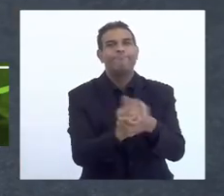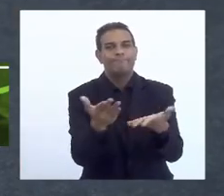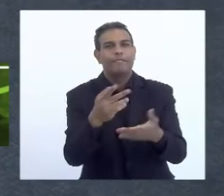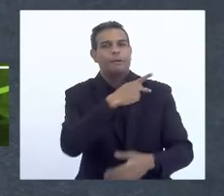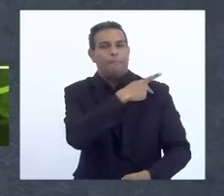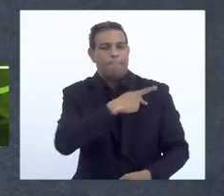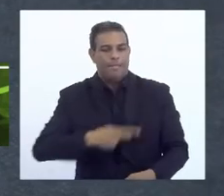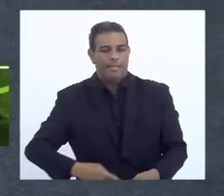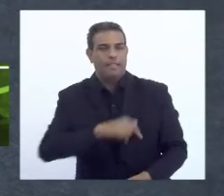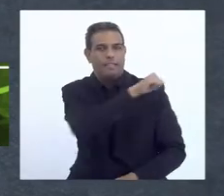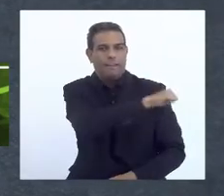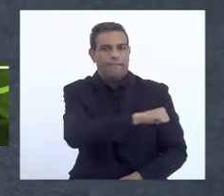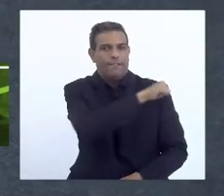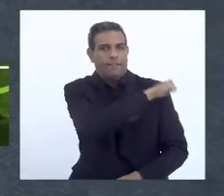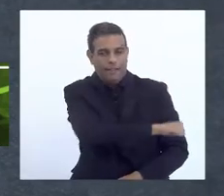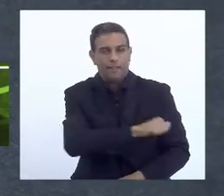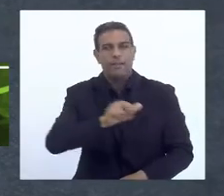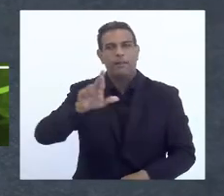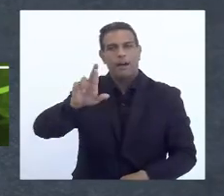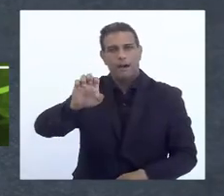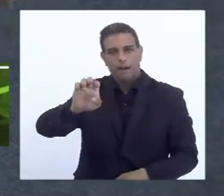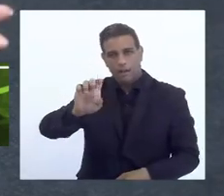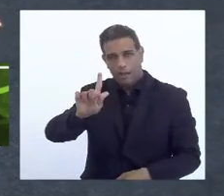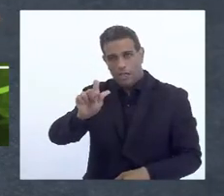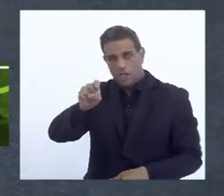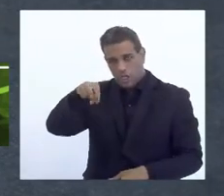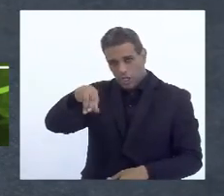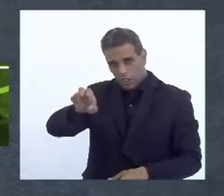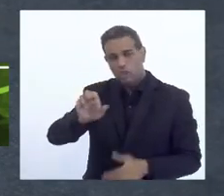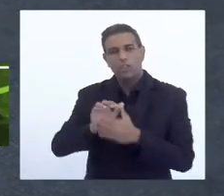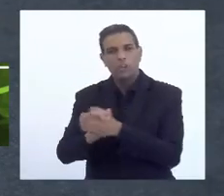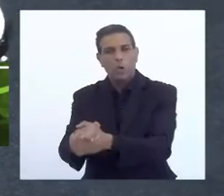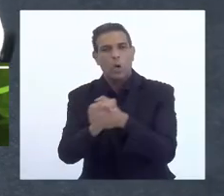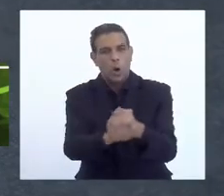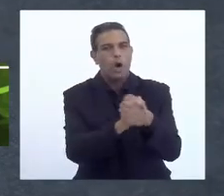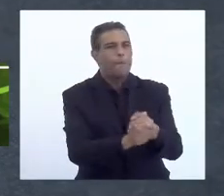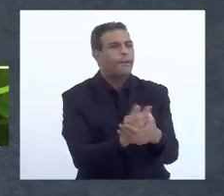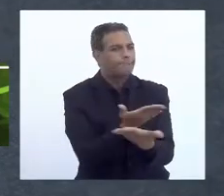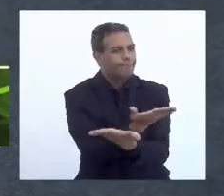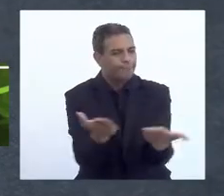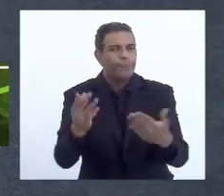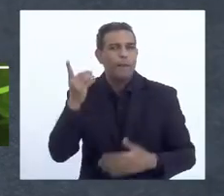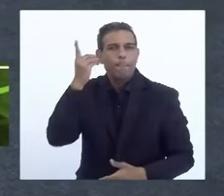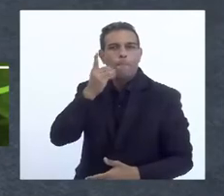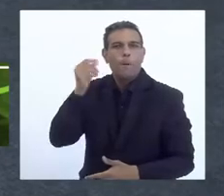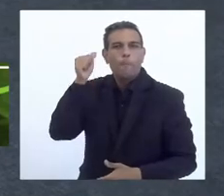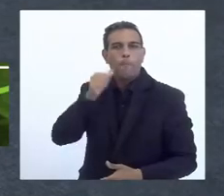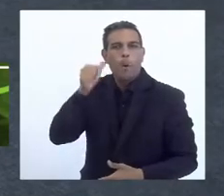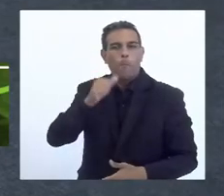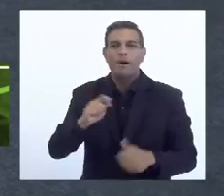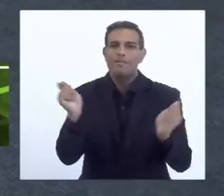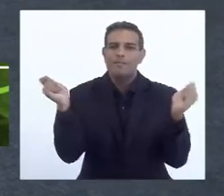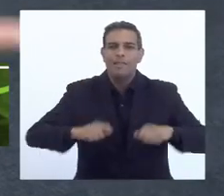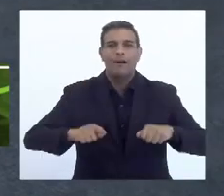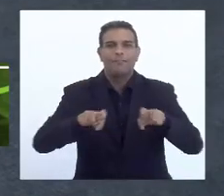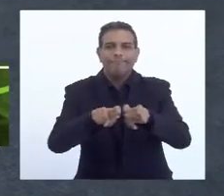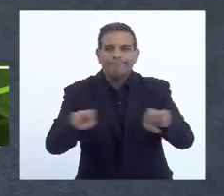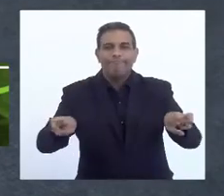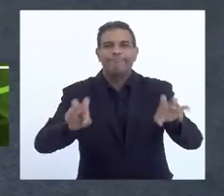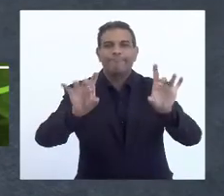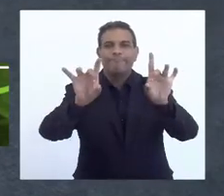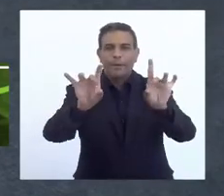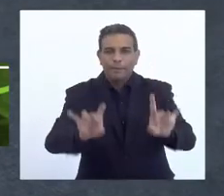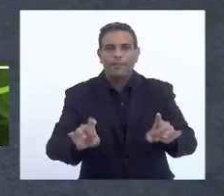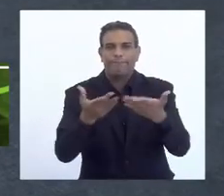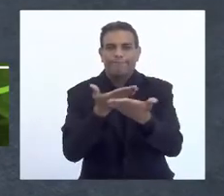enfermeira Rejane, em nome de quem eu cumprimento todas as parlamentares, todas as mulheres que fazem parte dessa mesa